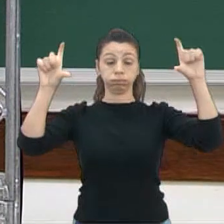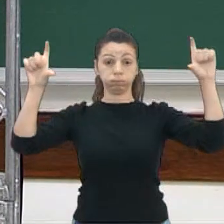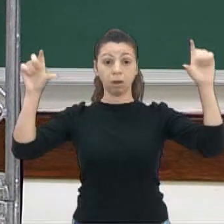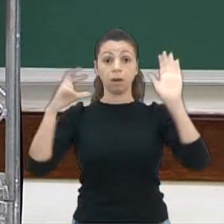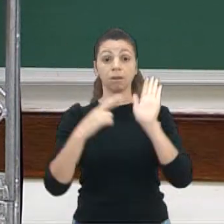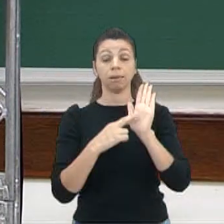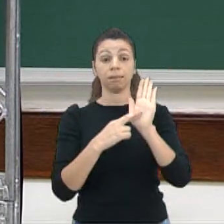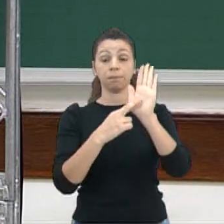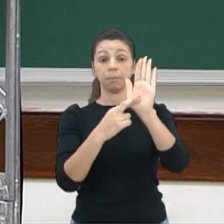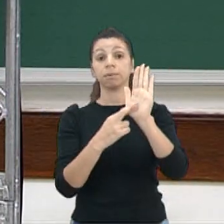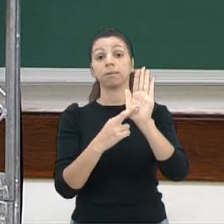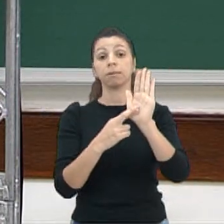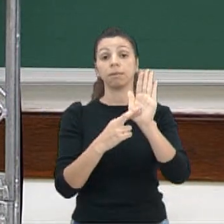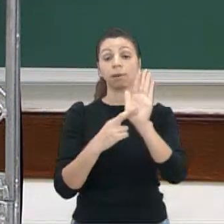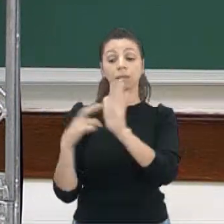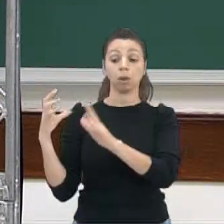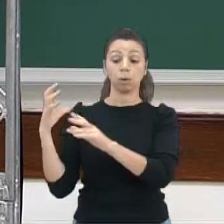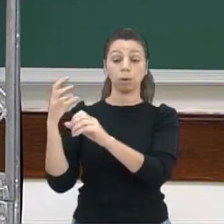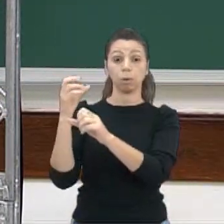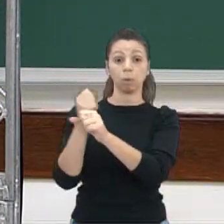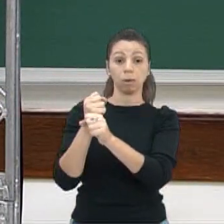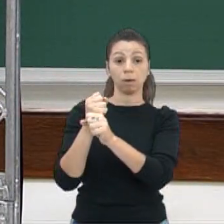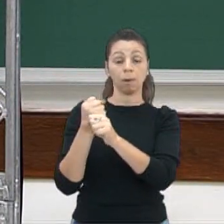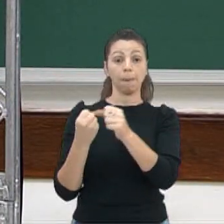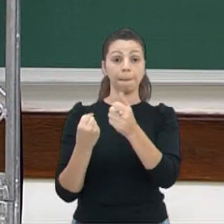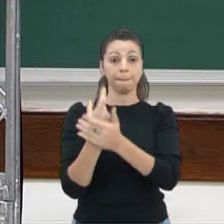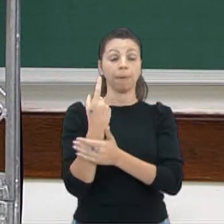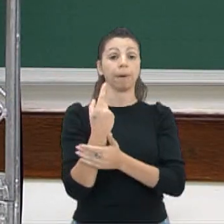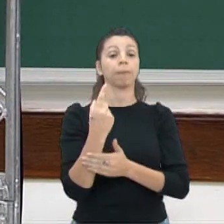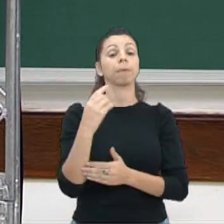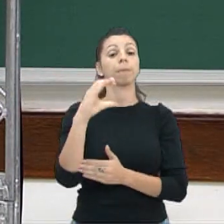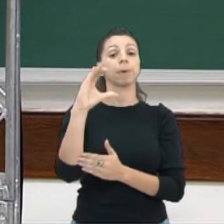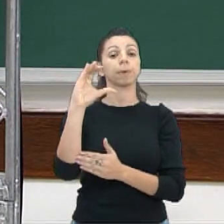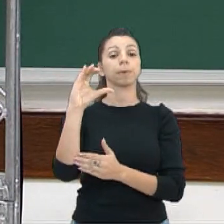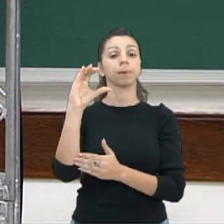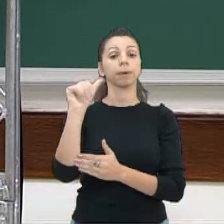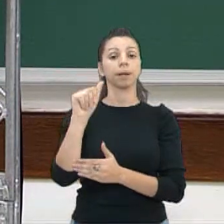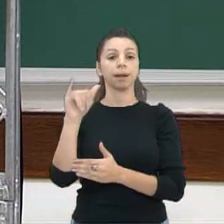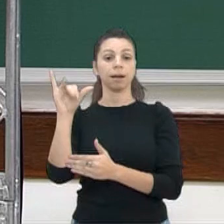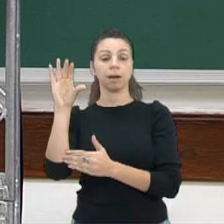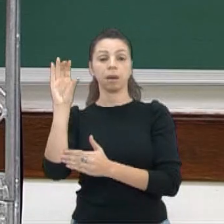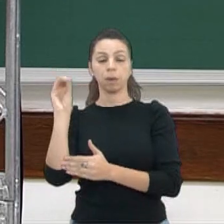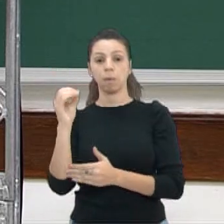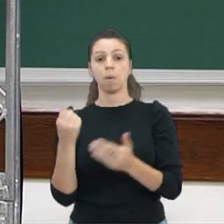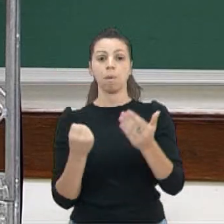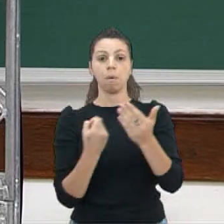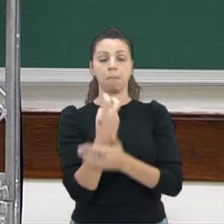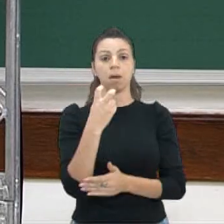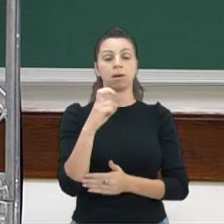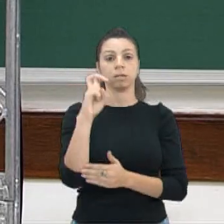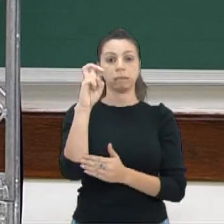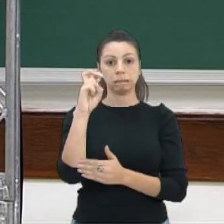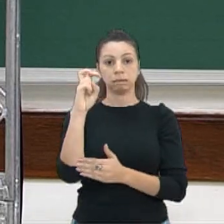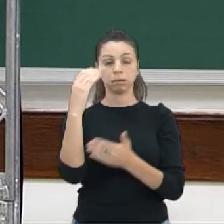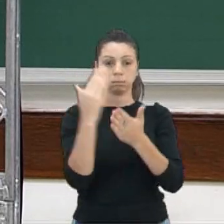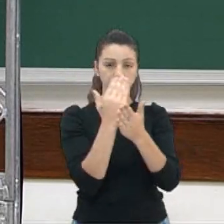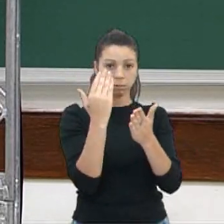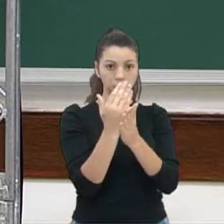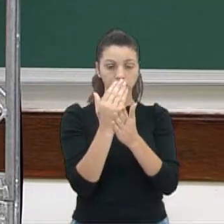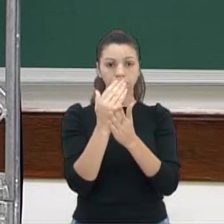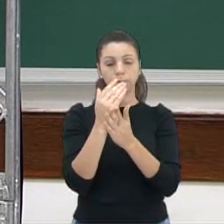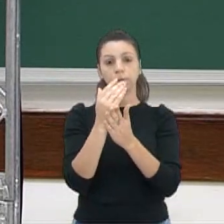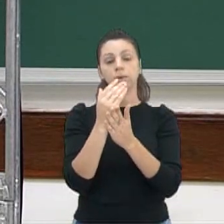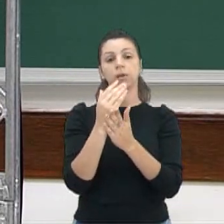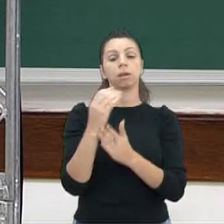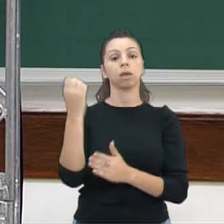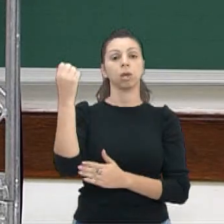valor total pago por Caio ao comprar 5 livros e 8 cadernos iguais a esses nessa loja?